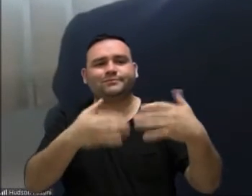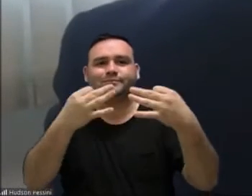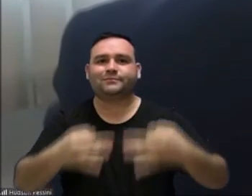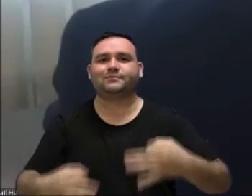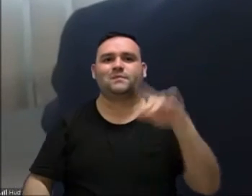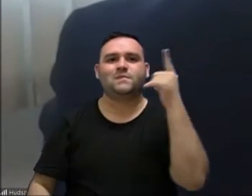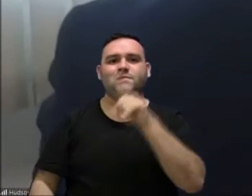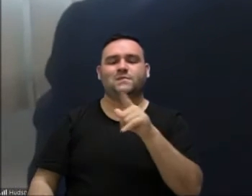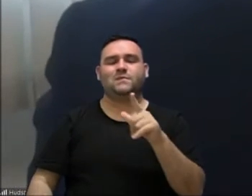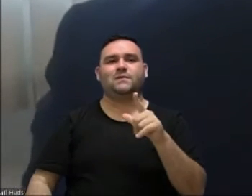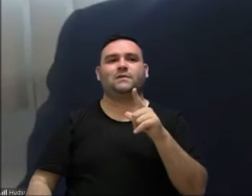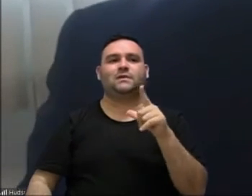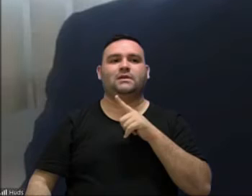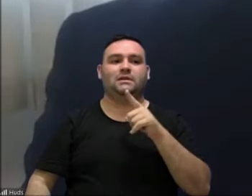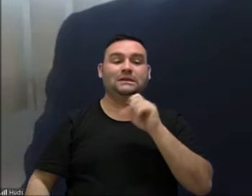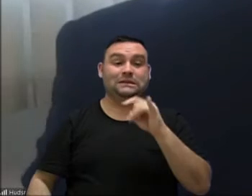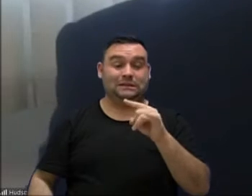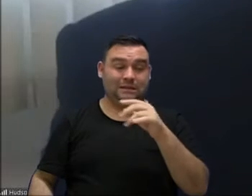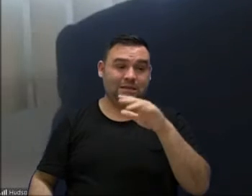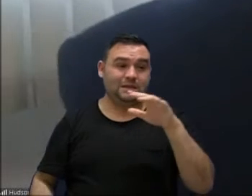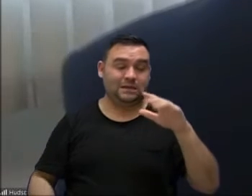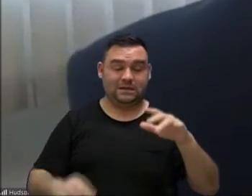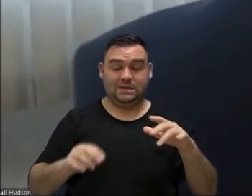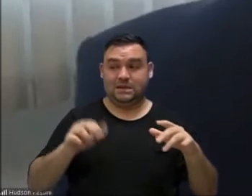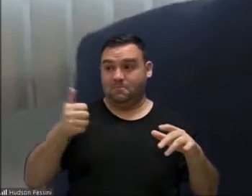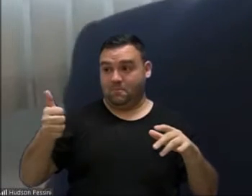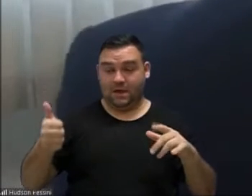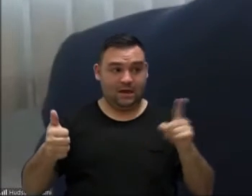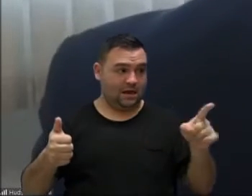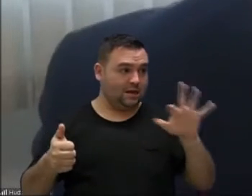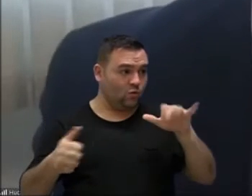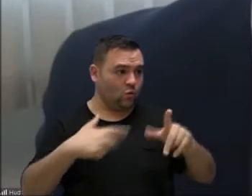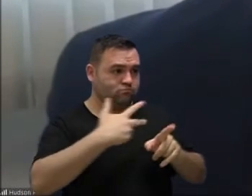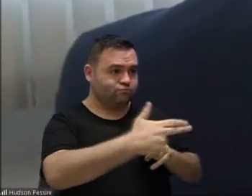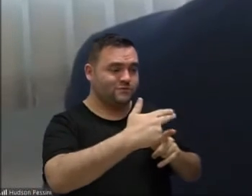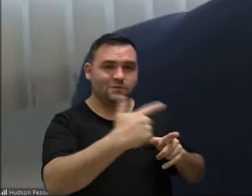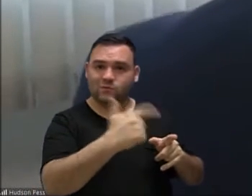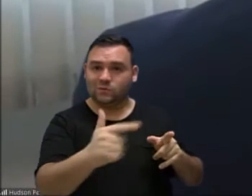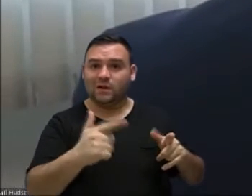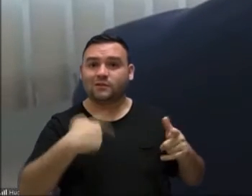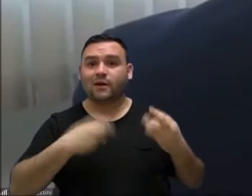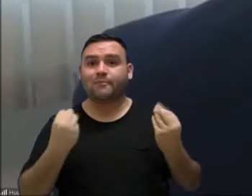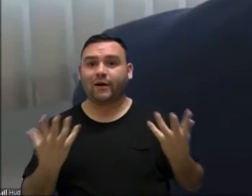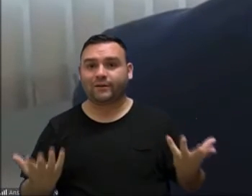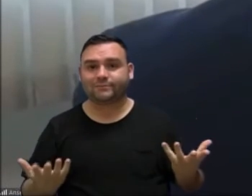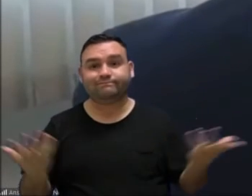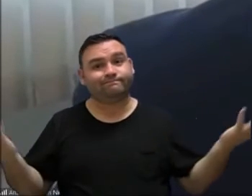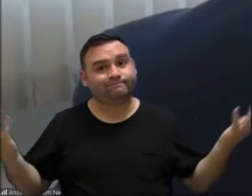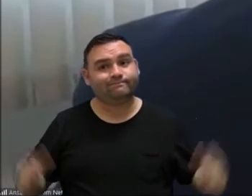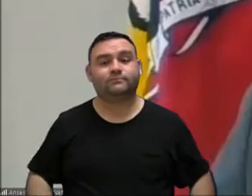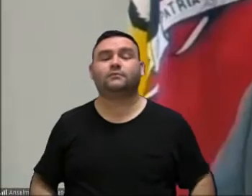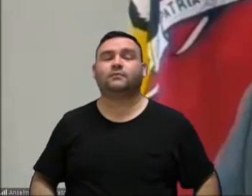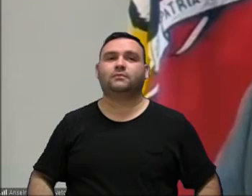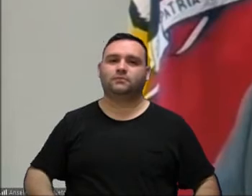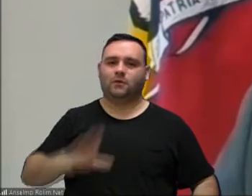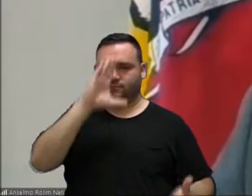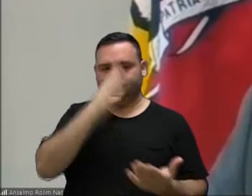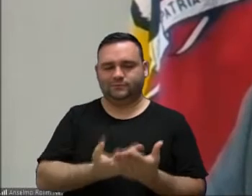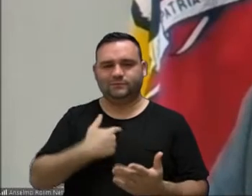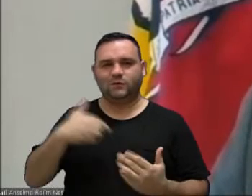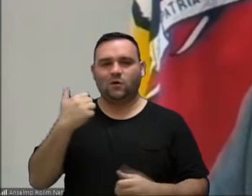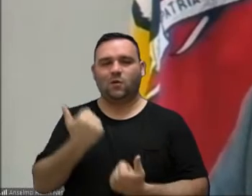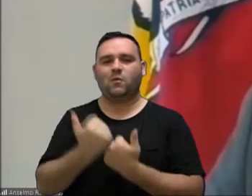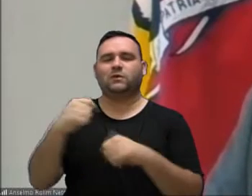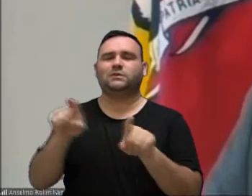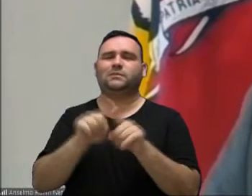se o bem não vencesse o mal o que hoje compensaria a nossa existência sim não é mais conto comigo governador